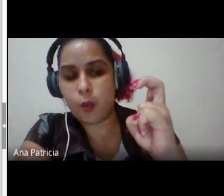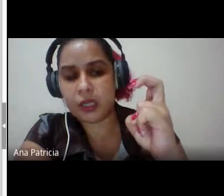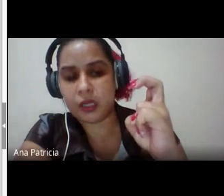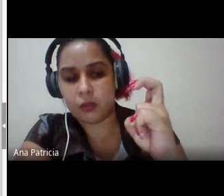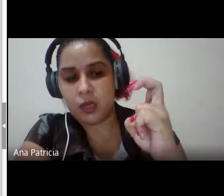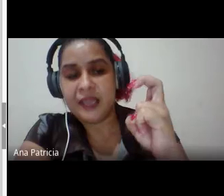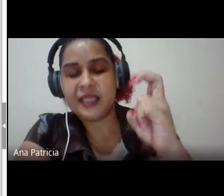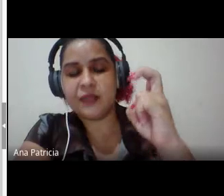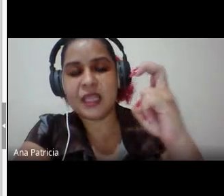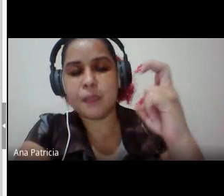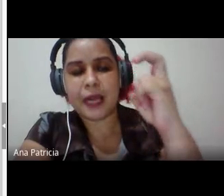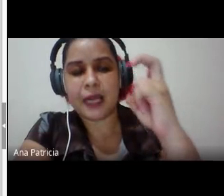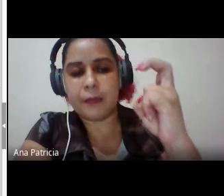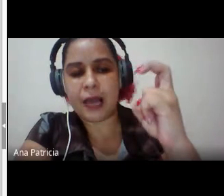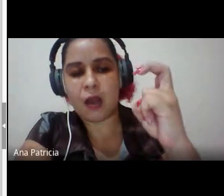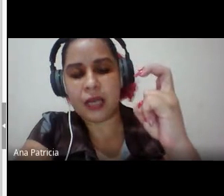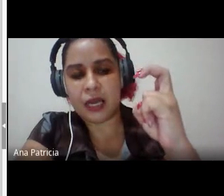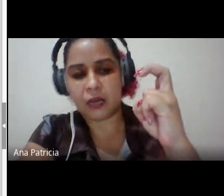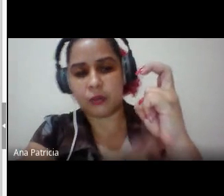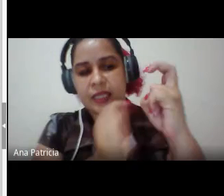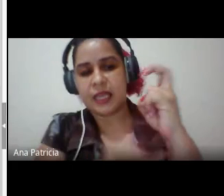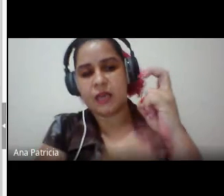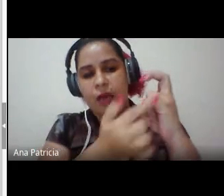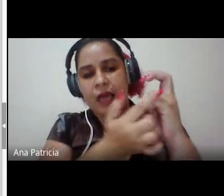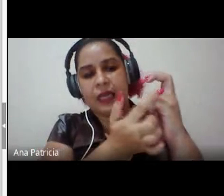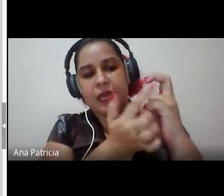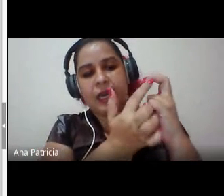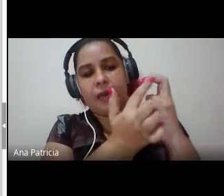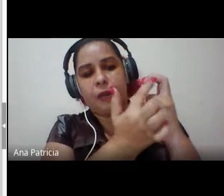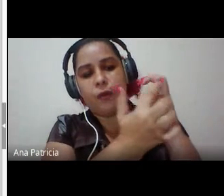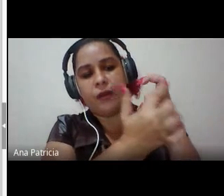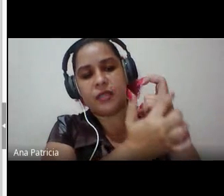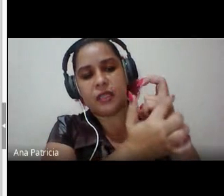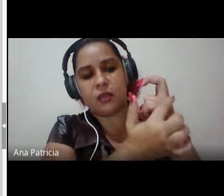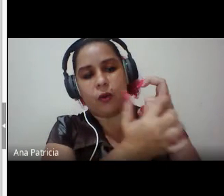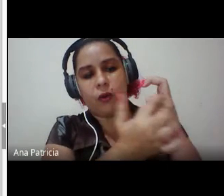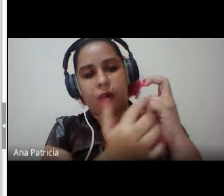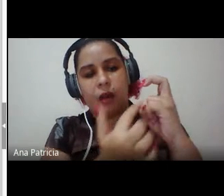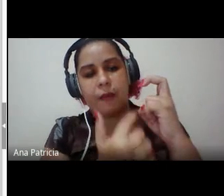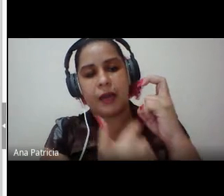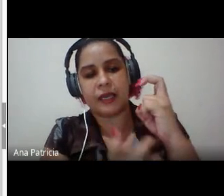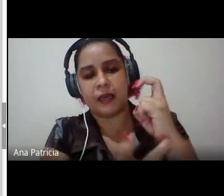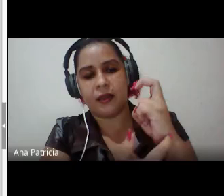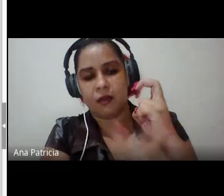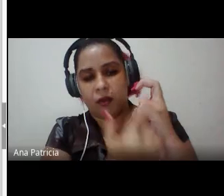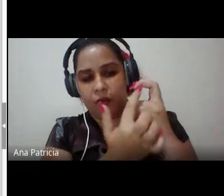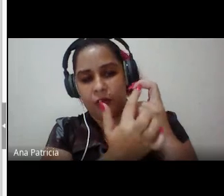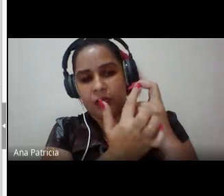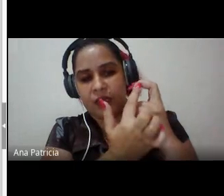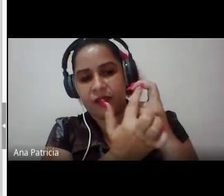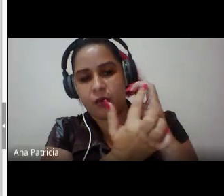um pouquinho. Se vocês pararem para olhar o desenho, aqui ele lembra o número 5, ó, a barriga.